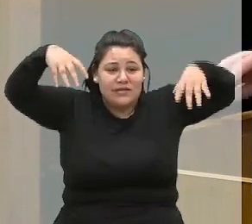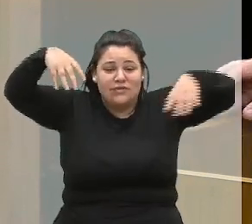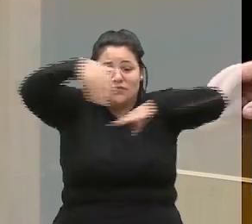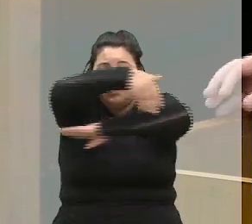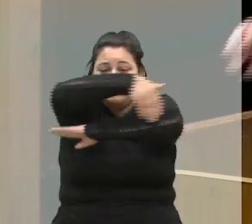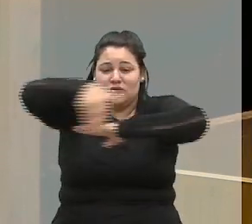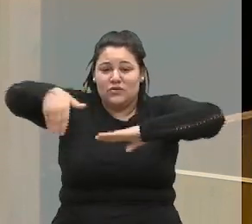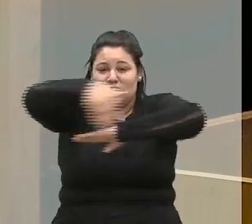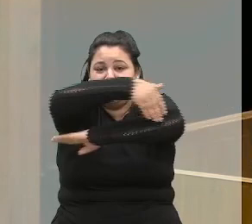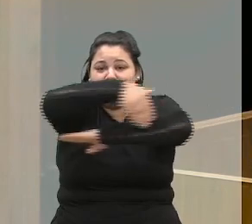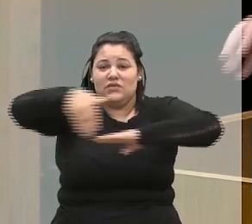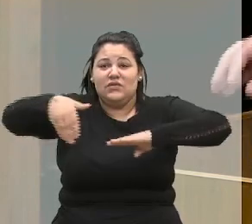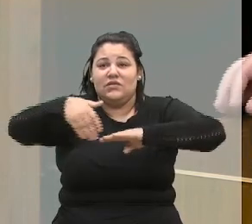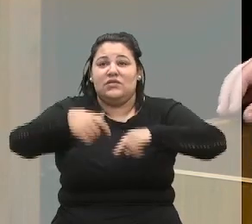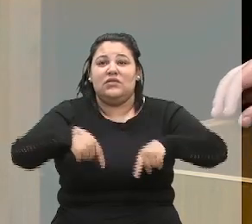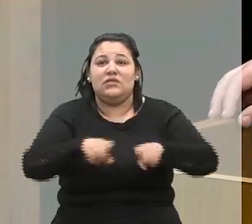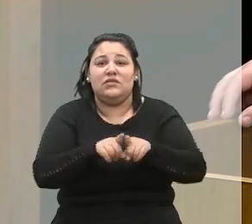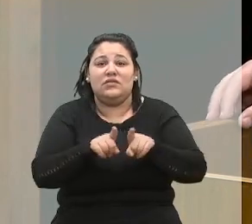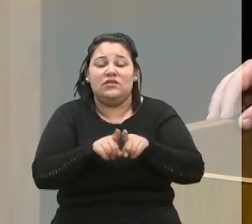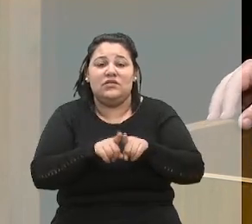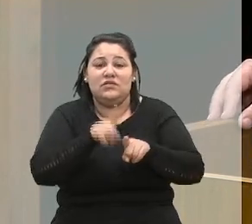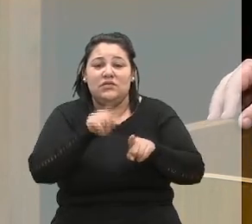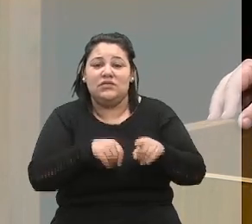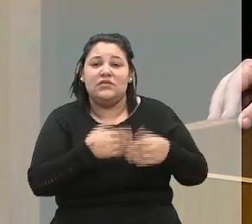Acorce e Antônio Brolho.